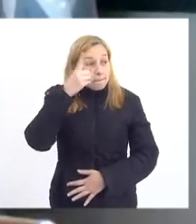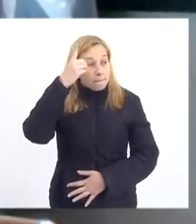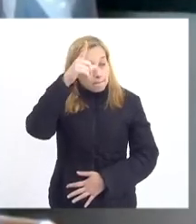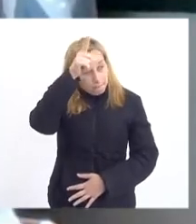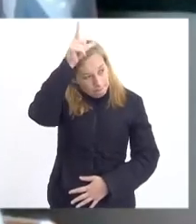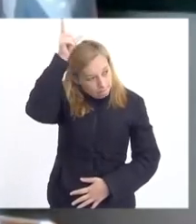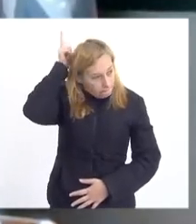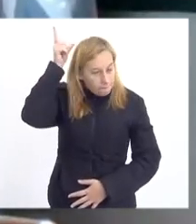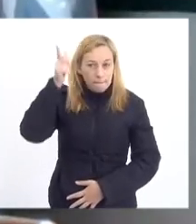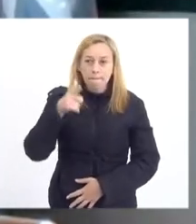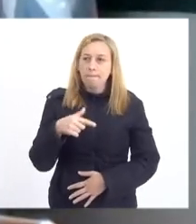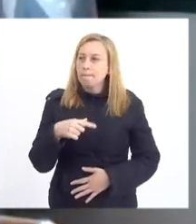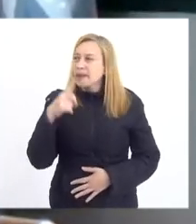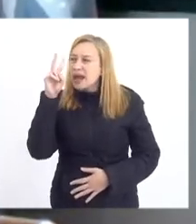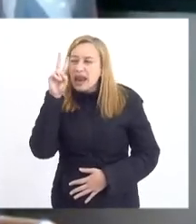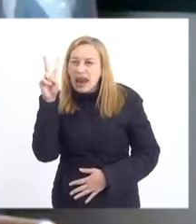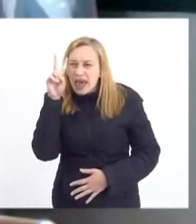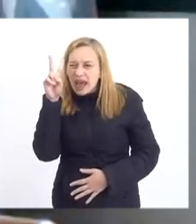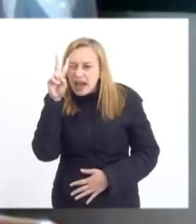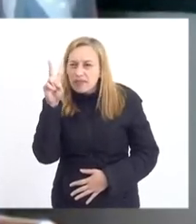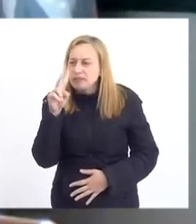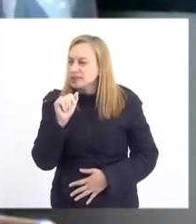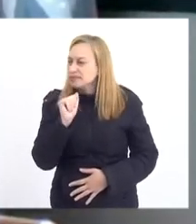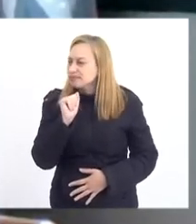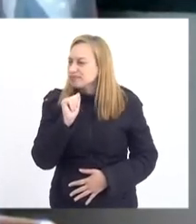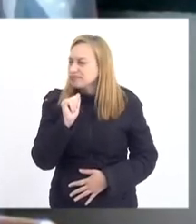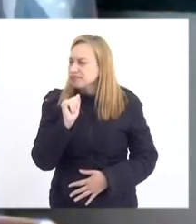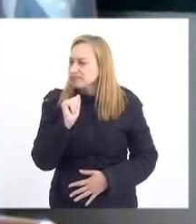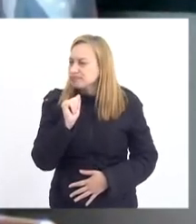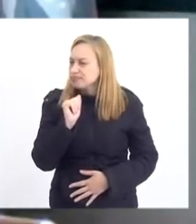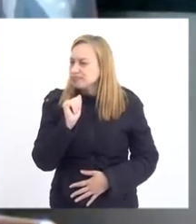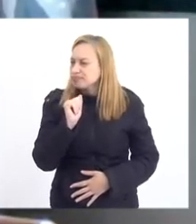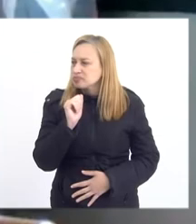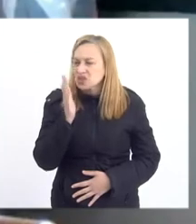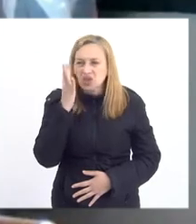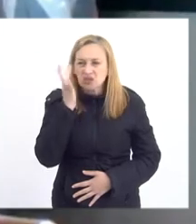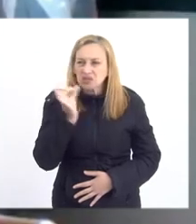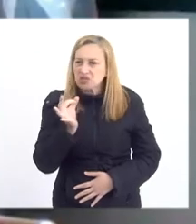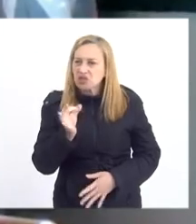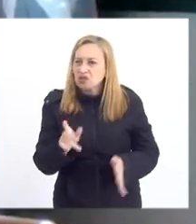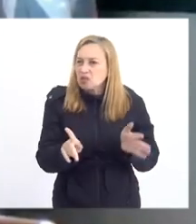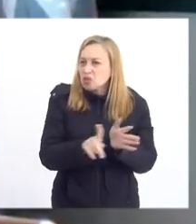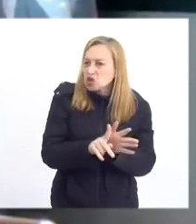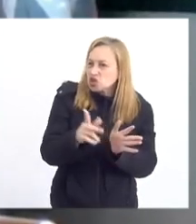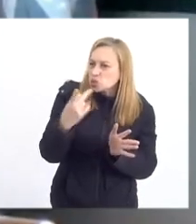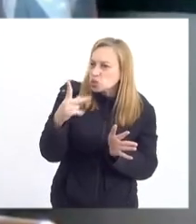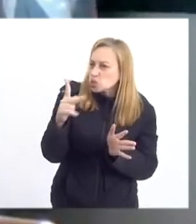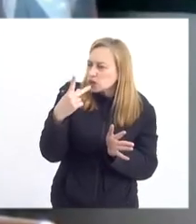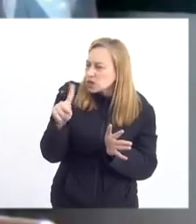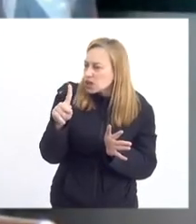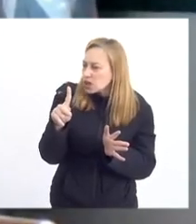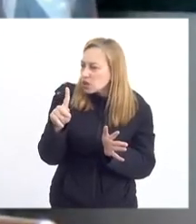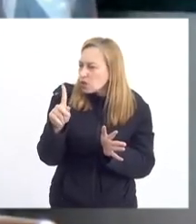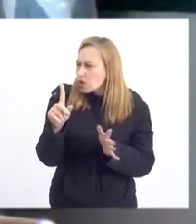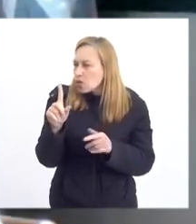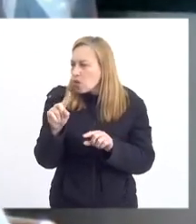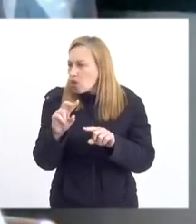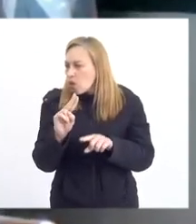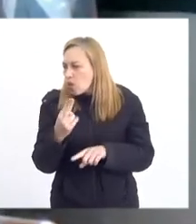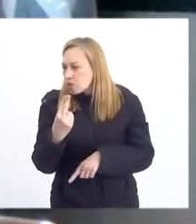Luiz Paulo. Oi. Lembrando que, eu não sei se foi um projeto teu, ou se eu e você demos